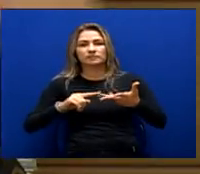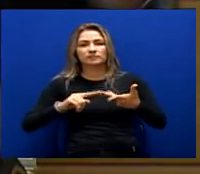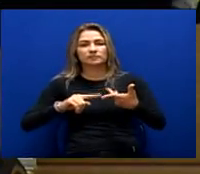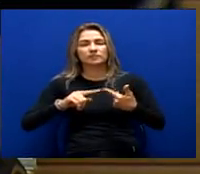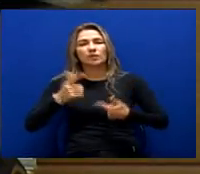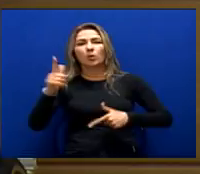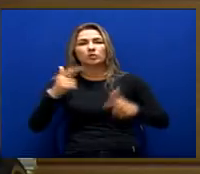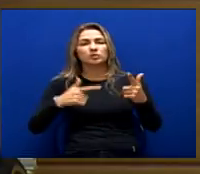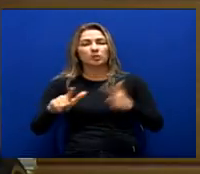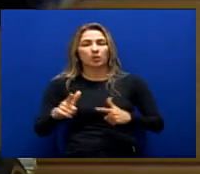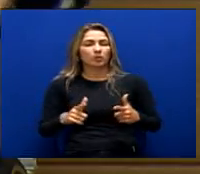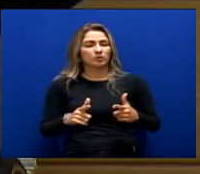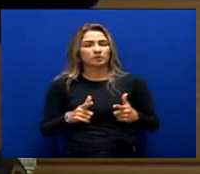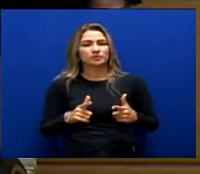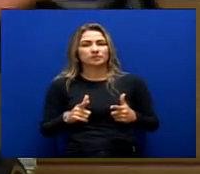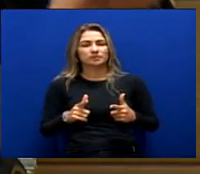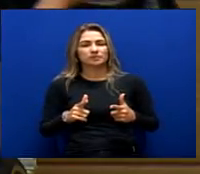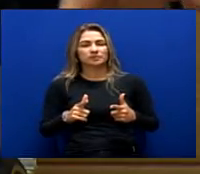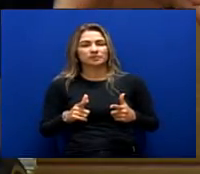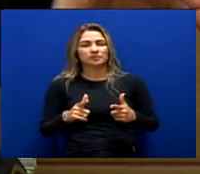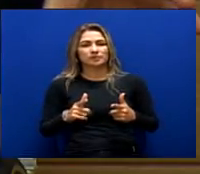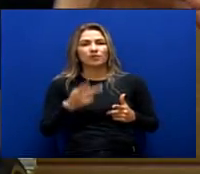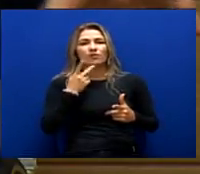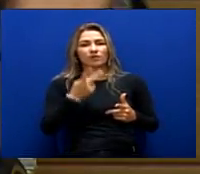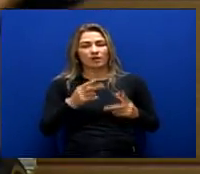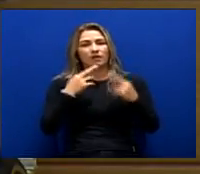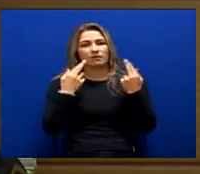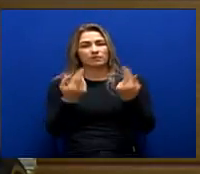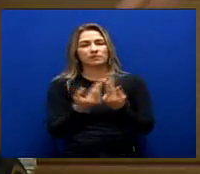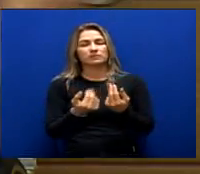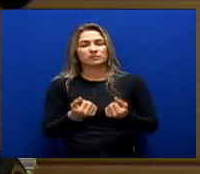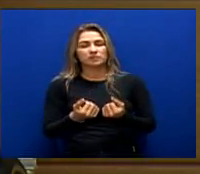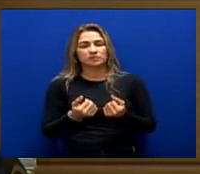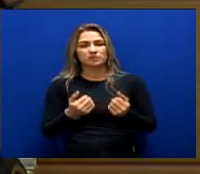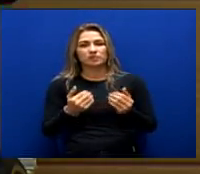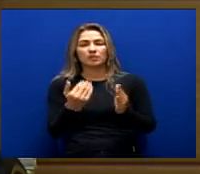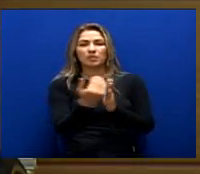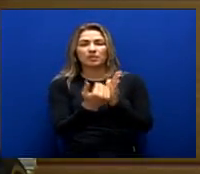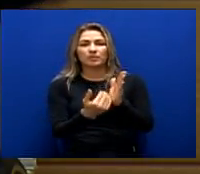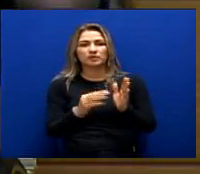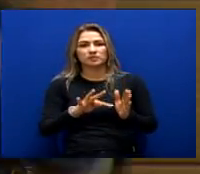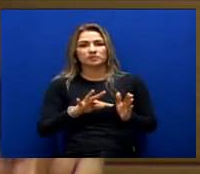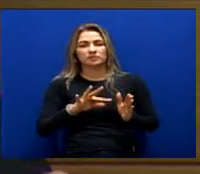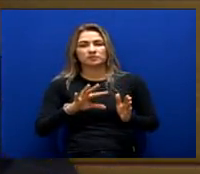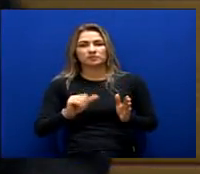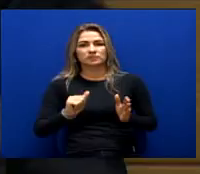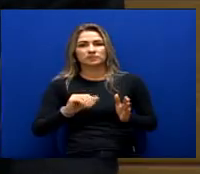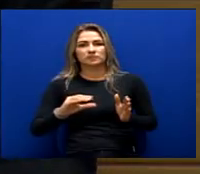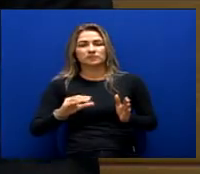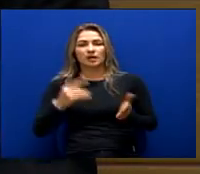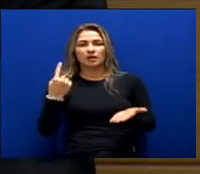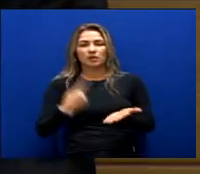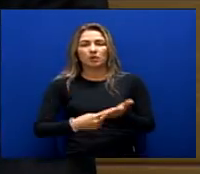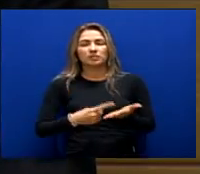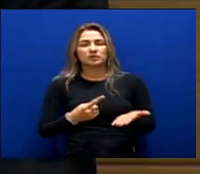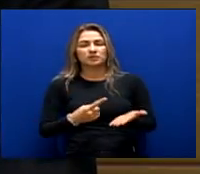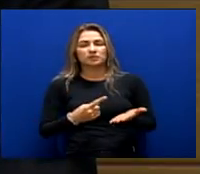surgir nesses que não dizem respeito à sua comissão do tac com o ministério público vai ter que fazer os encaminhamentos